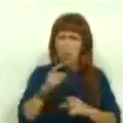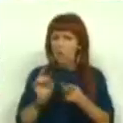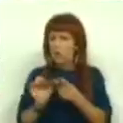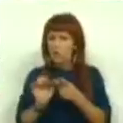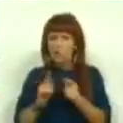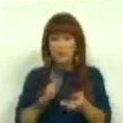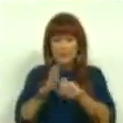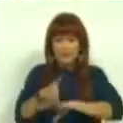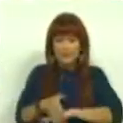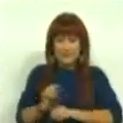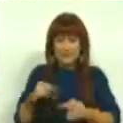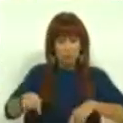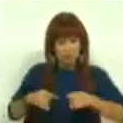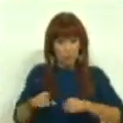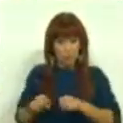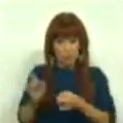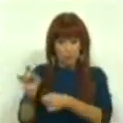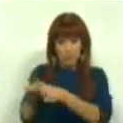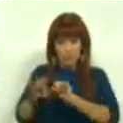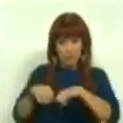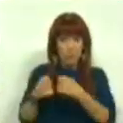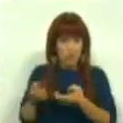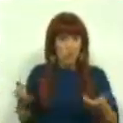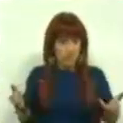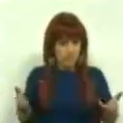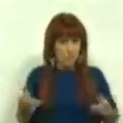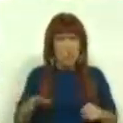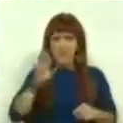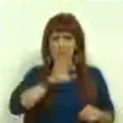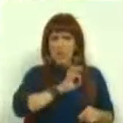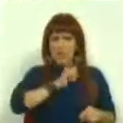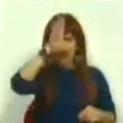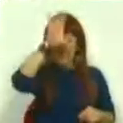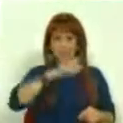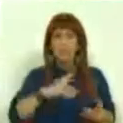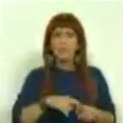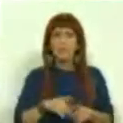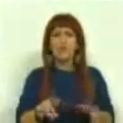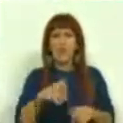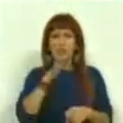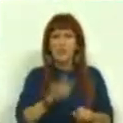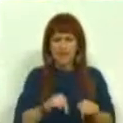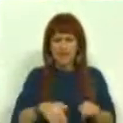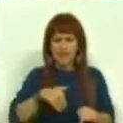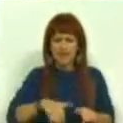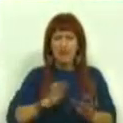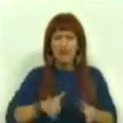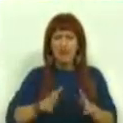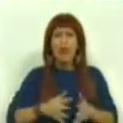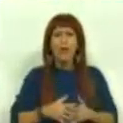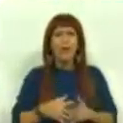na componente de intervenção dos próprios parceiros sociais. Muito bem. Senhor Primeiro-Ministro, já o dissemos esta